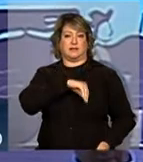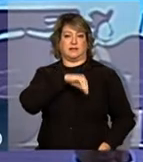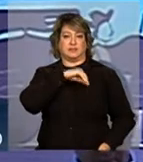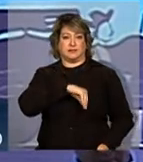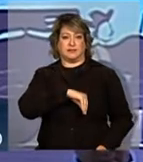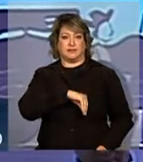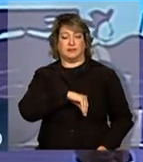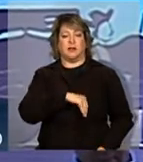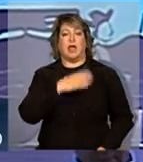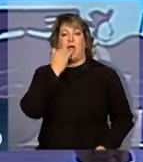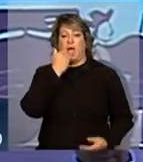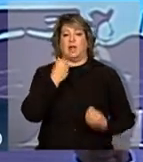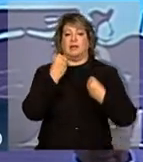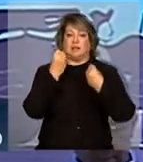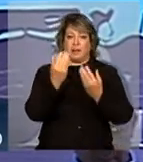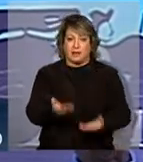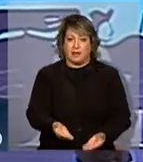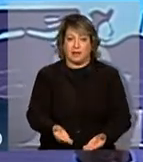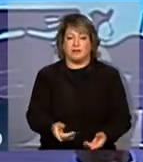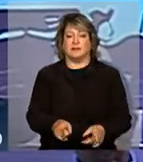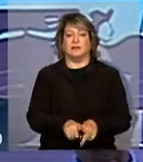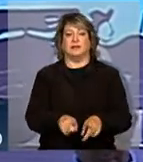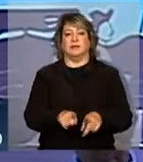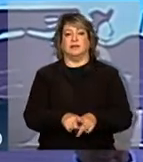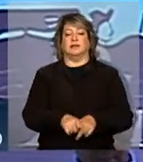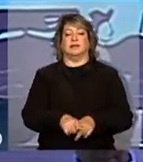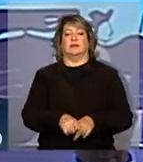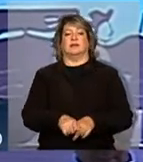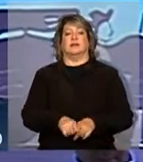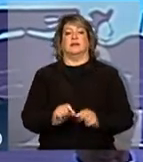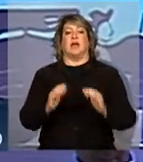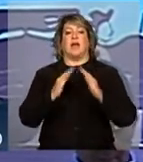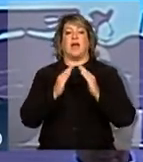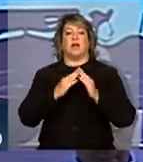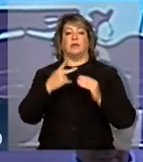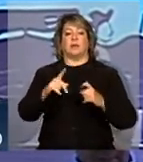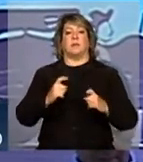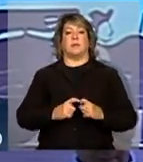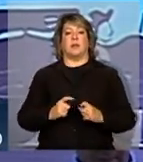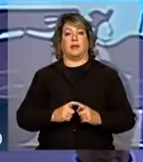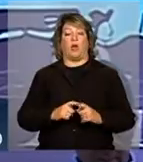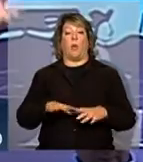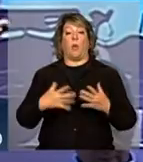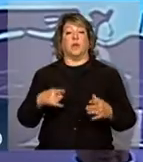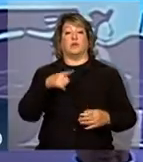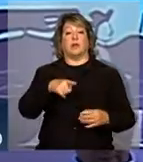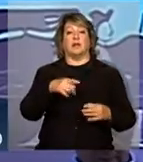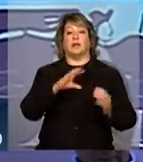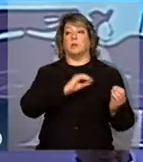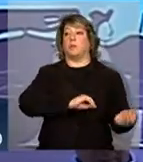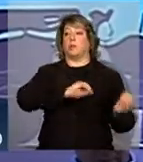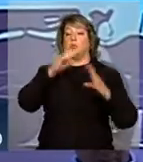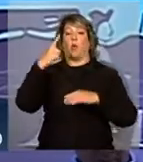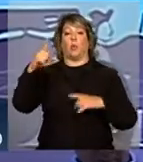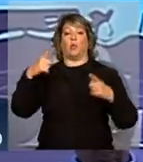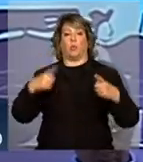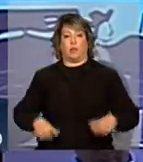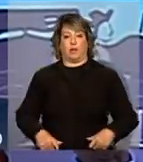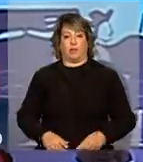da alimentação e da residência do médico quando ele for transferido para a